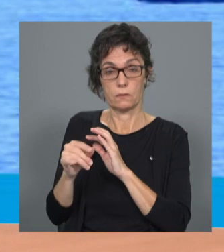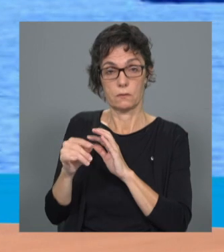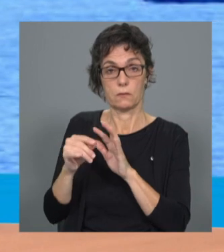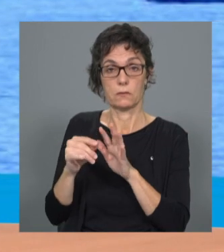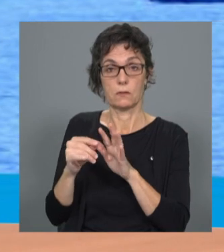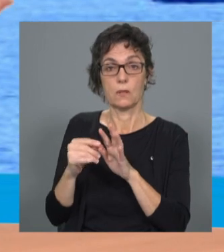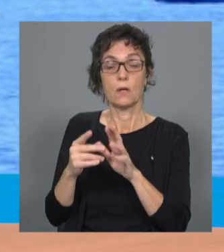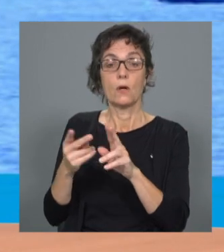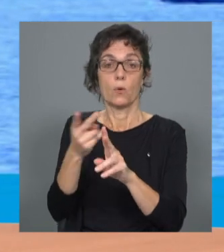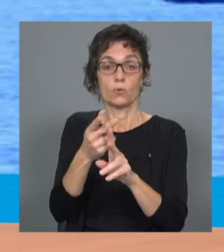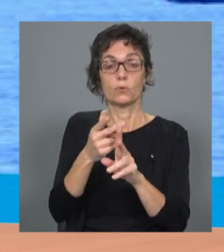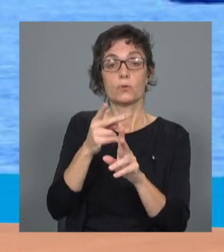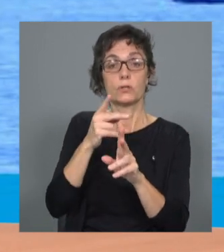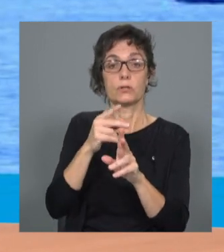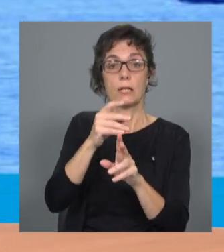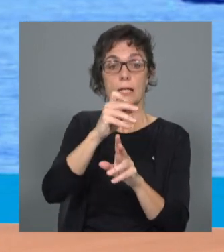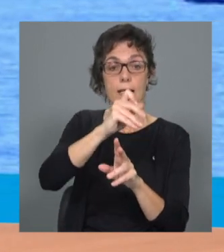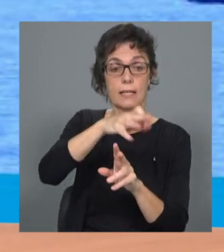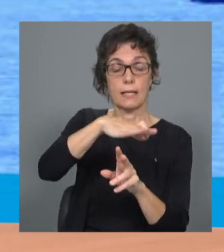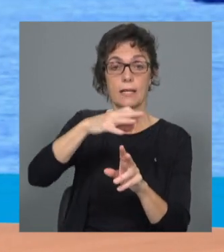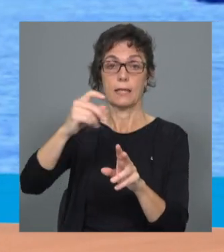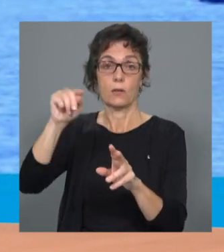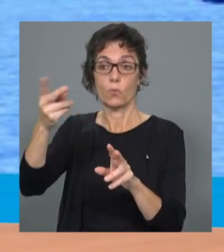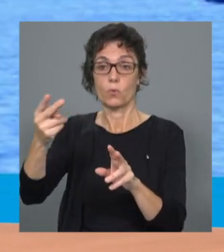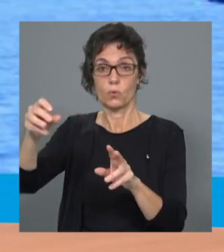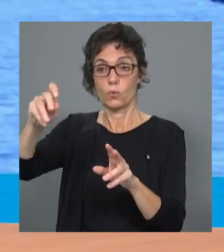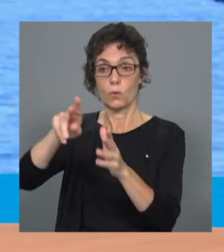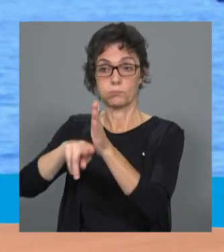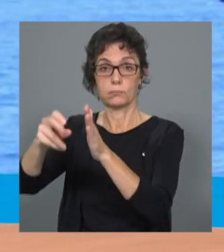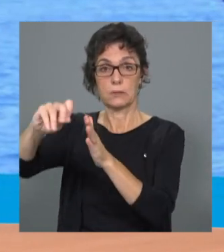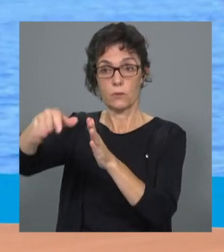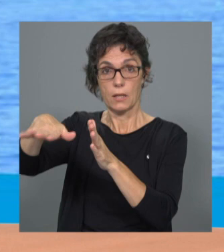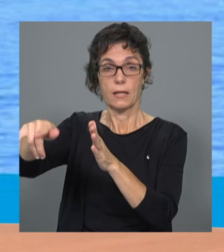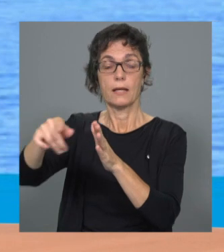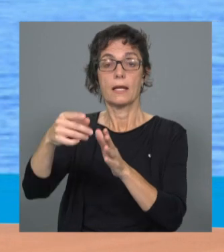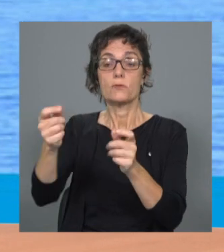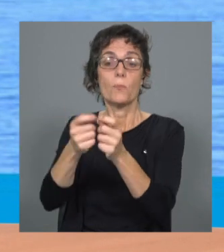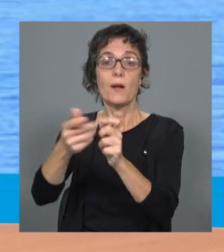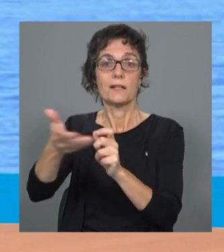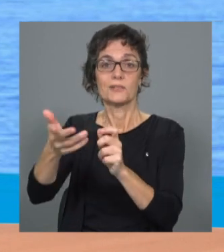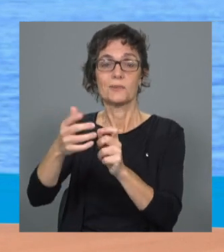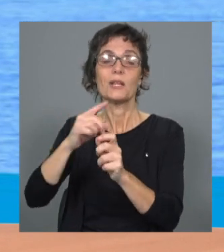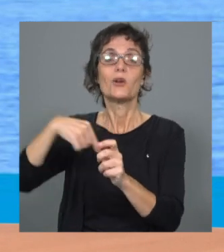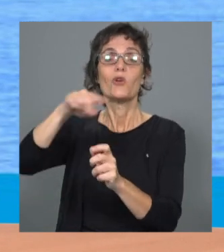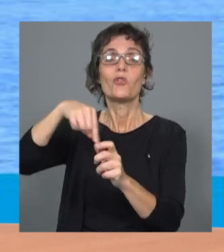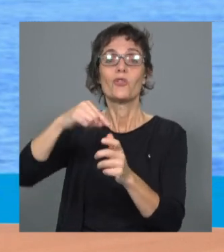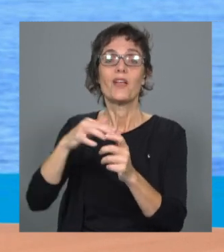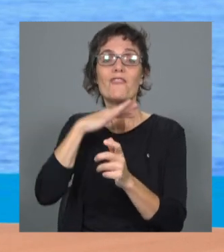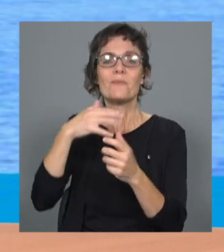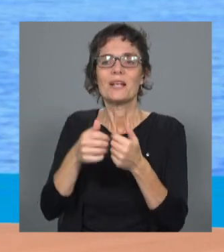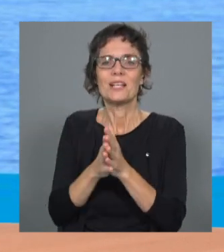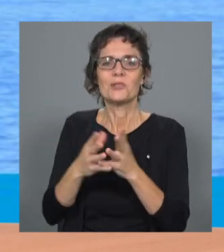e os meus pais na aldeia deles. São muito próximas uma da outra, e vamos todos em família também a rezar e estar a